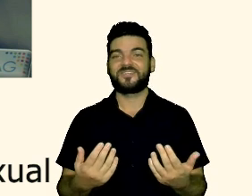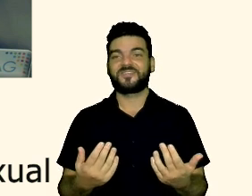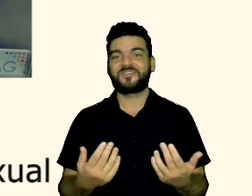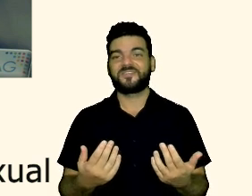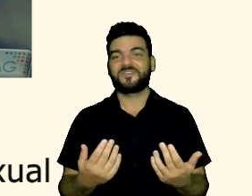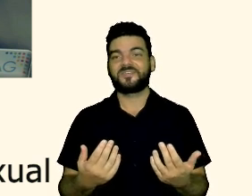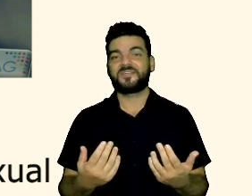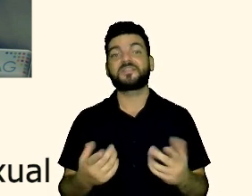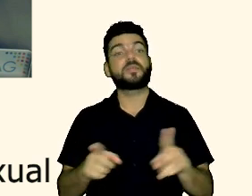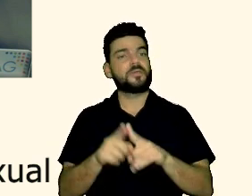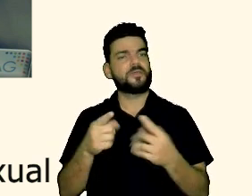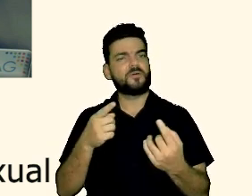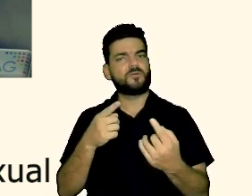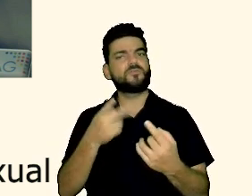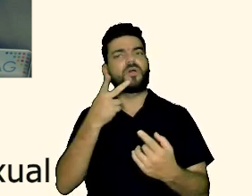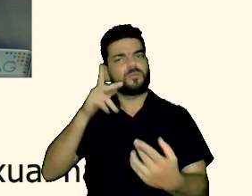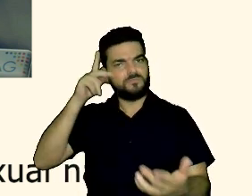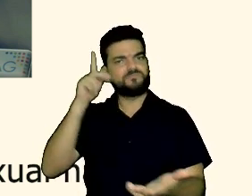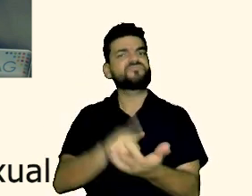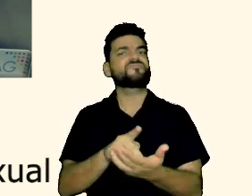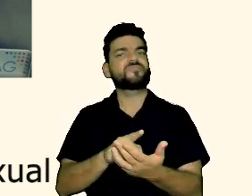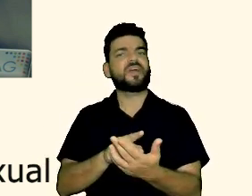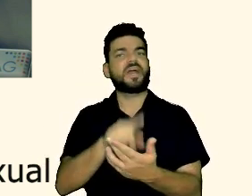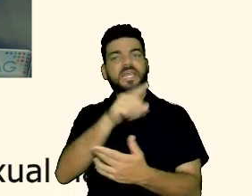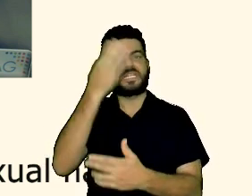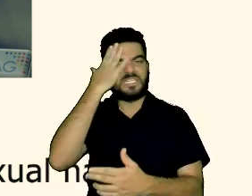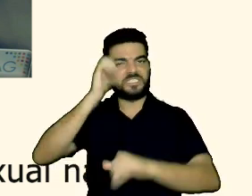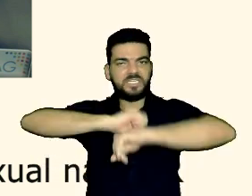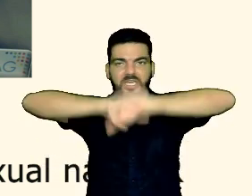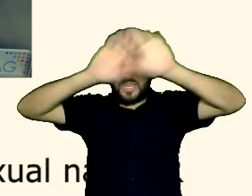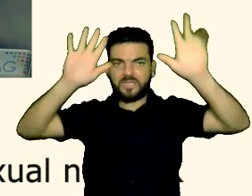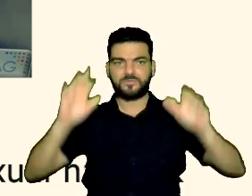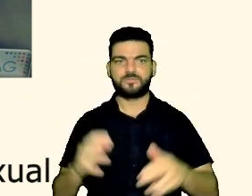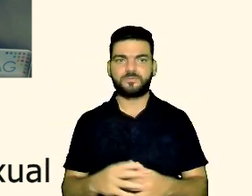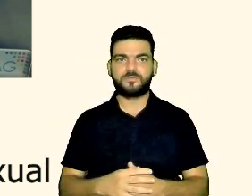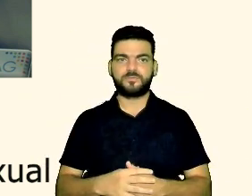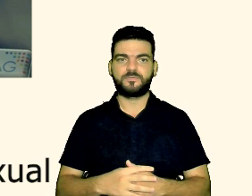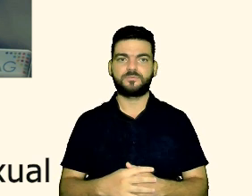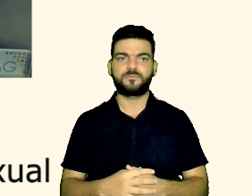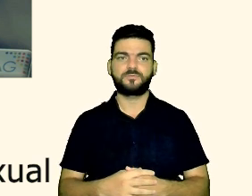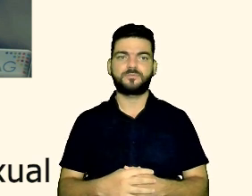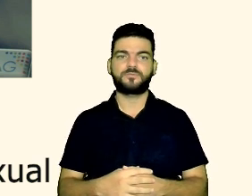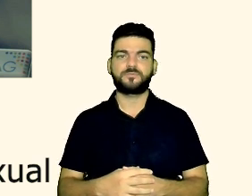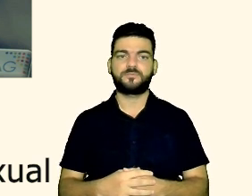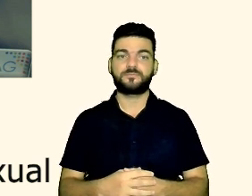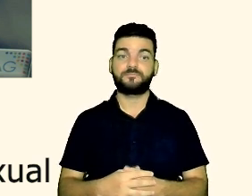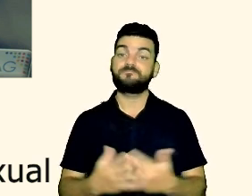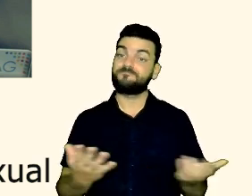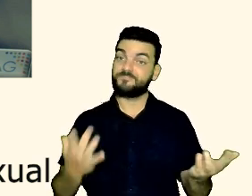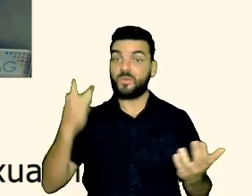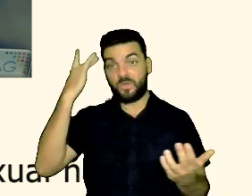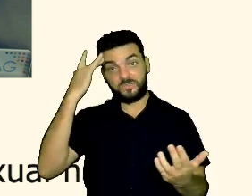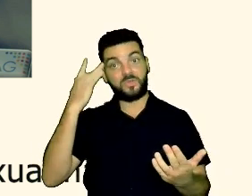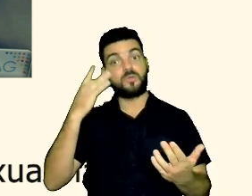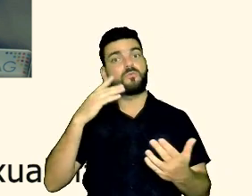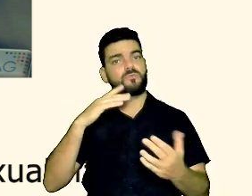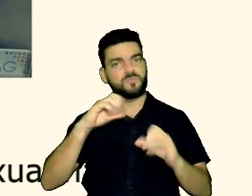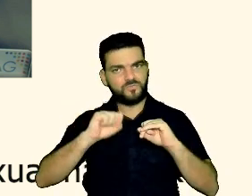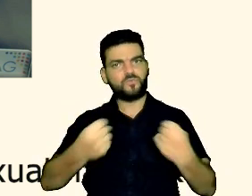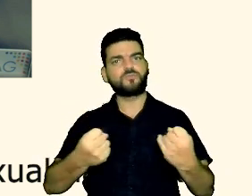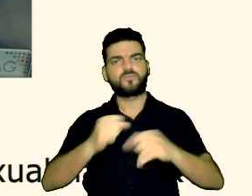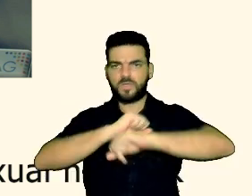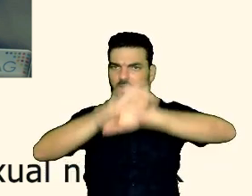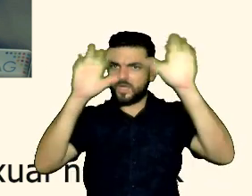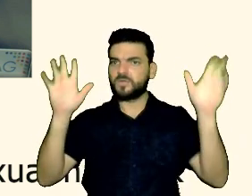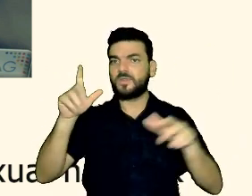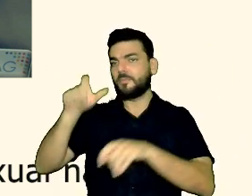outro. Então, essa é uma busca que eu diria clássica do processo de comunicação na pessoa e nas instituições. Mas também